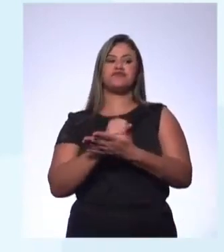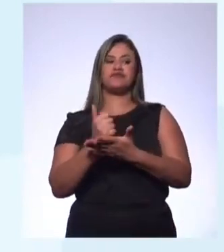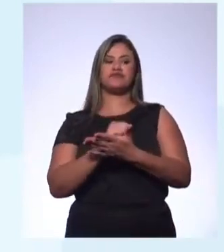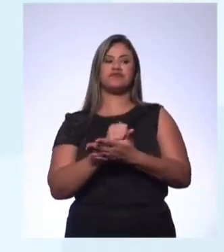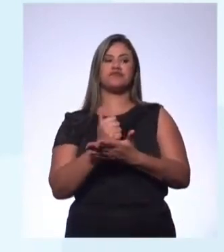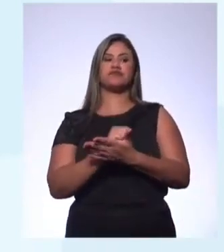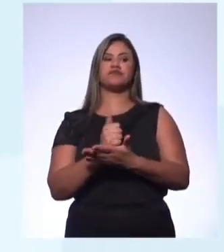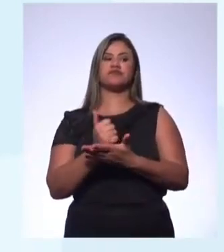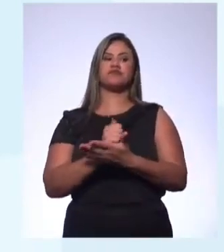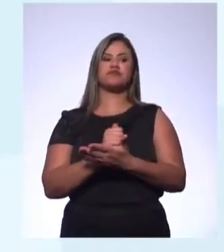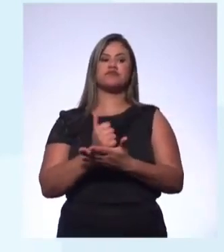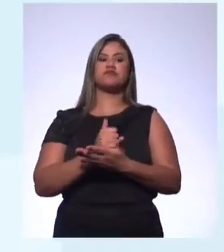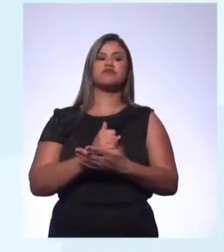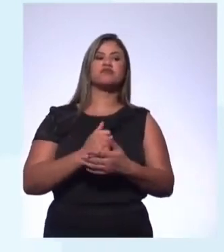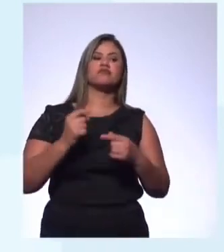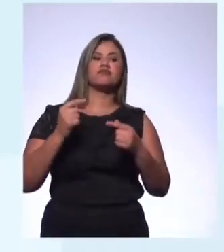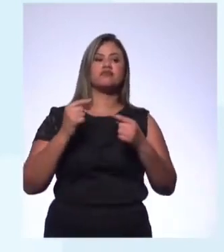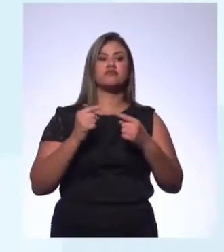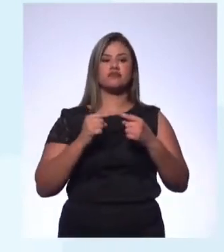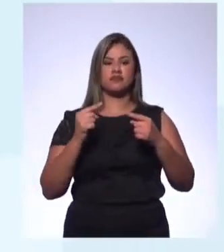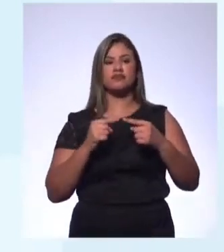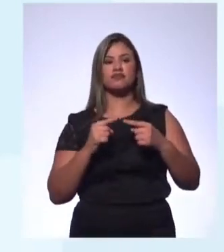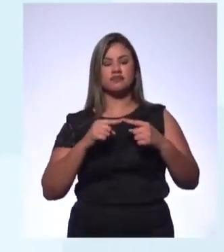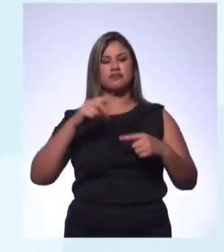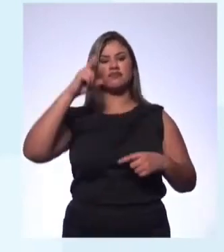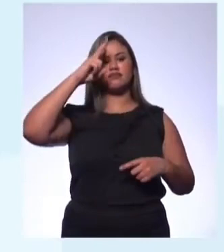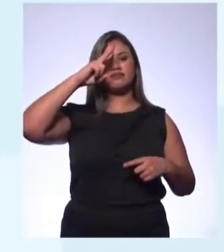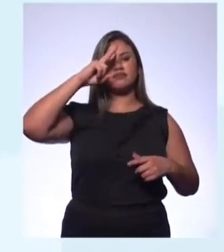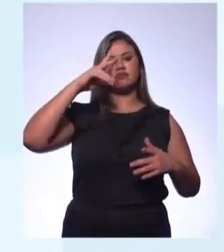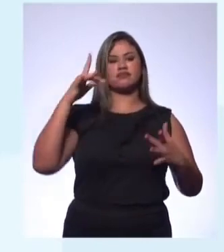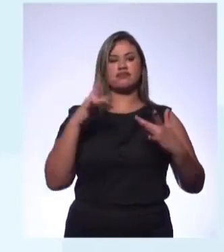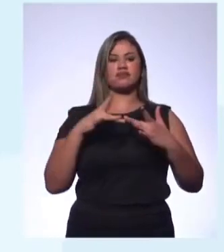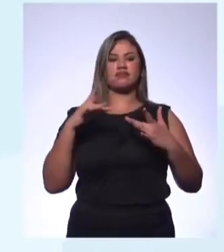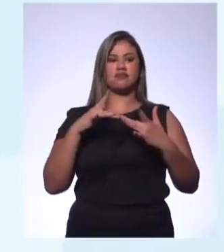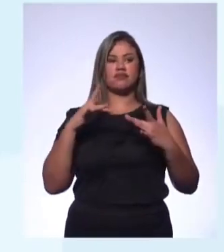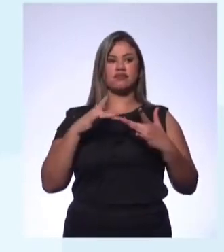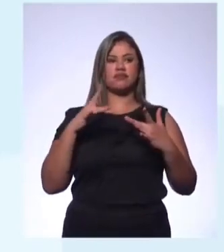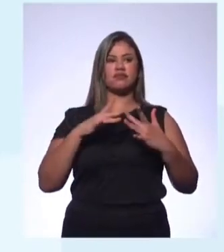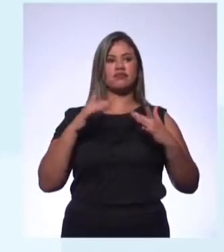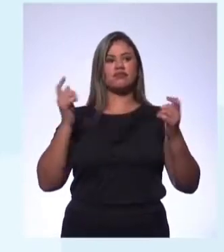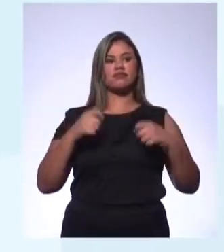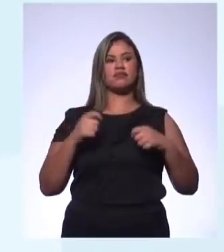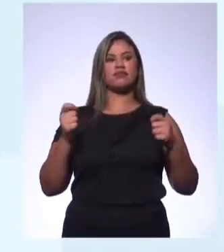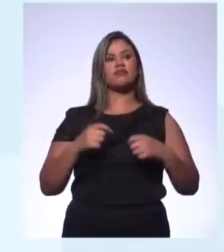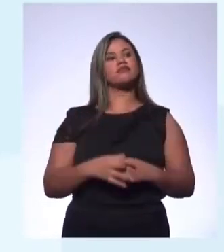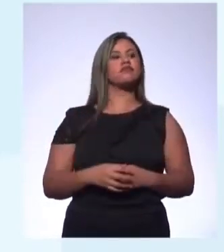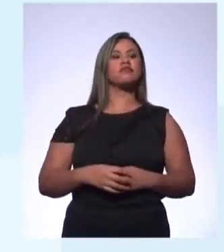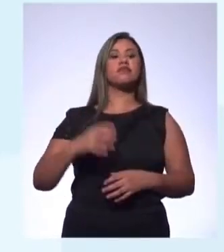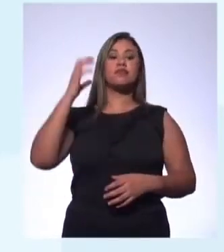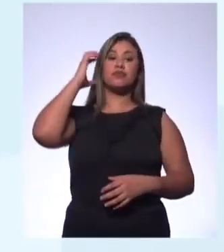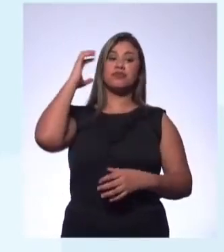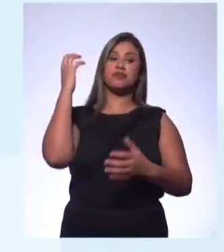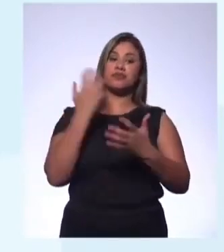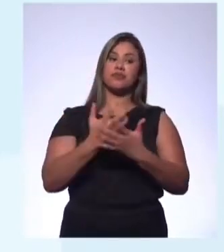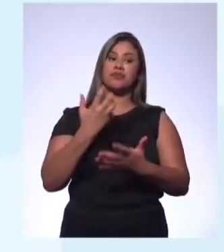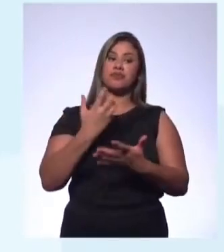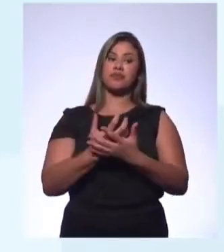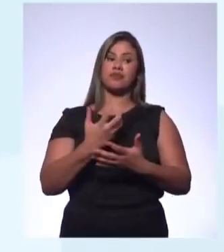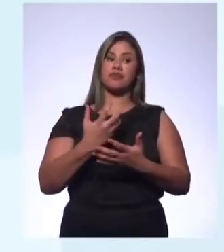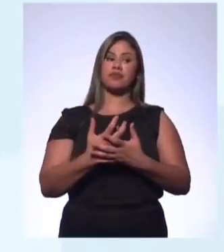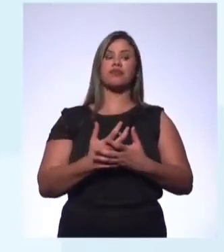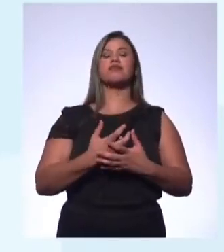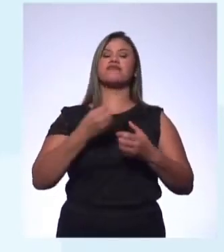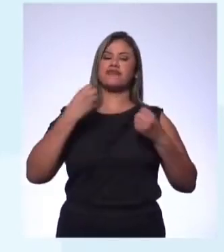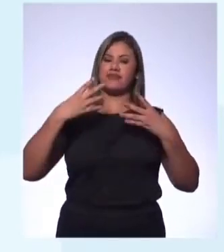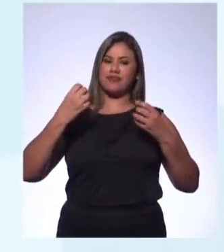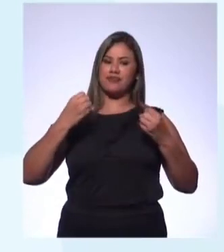também são formas de você entrar em contato com histórias, né? Isso aprendi com os alunos, os games. Podcasts é um ótimo meio de